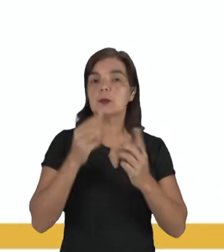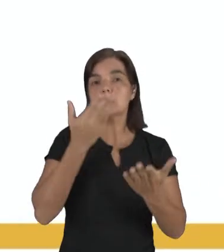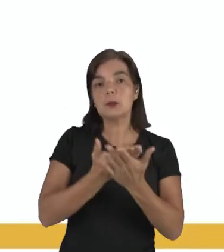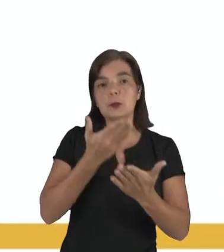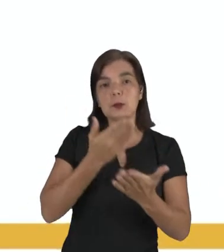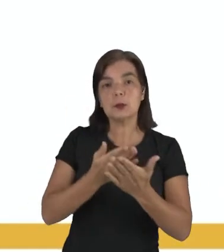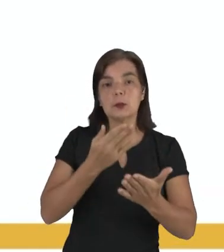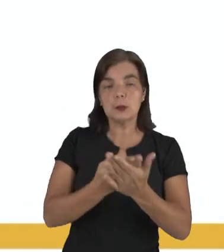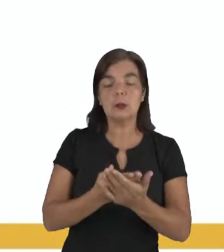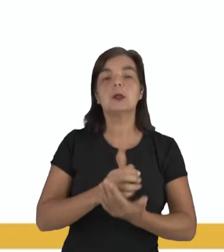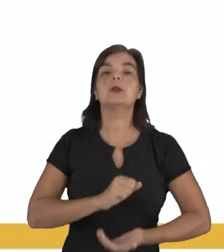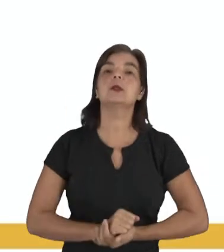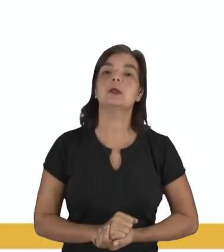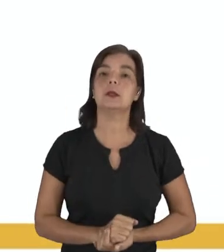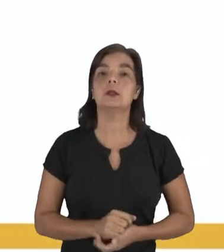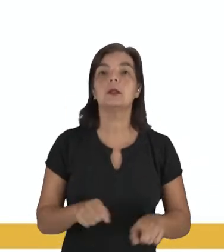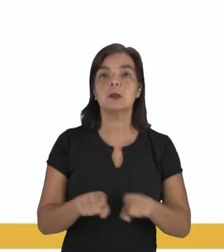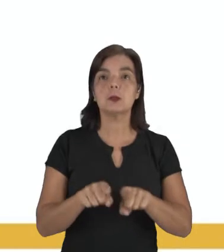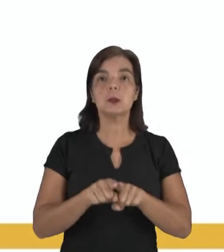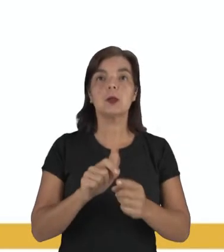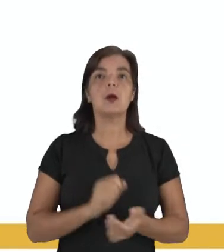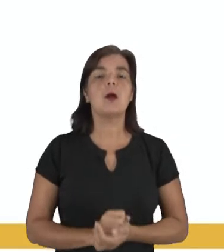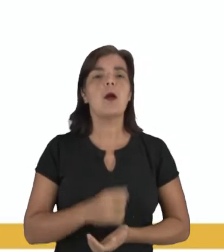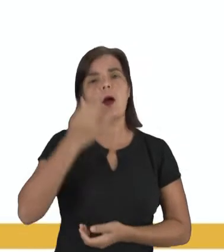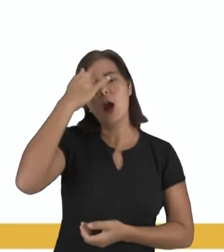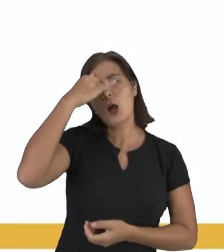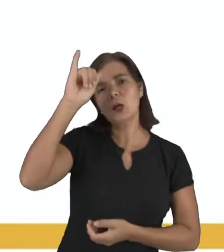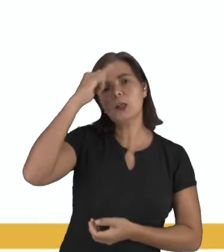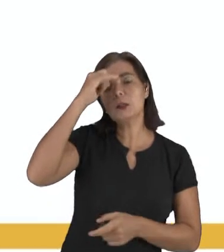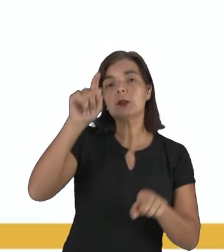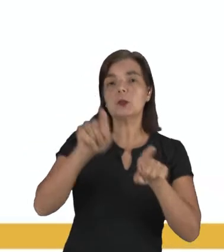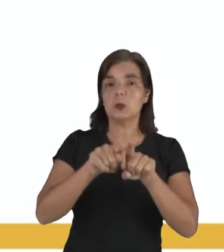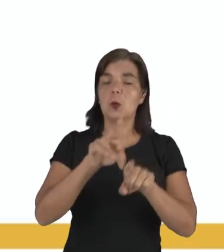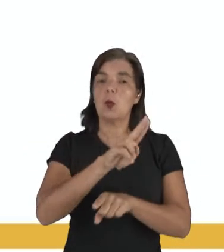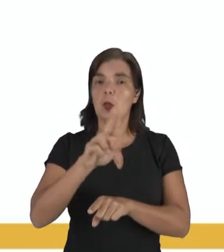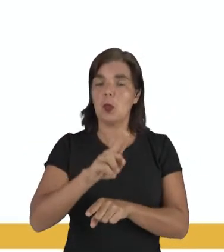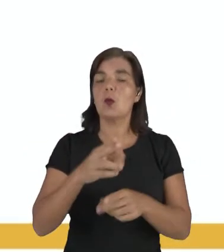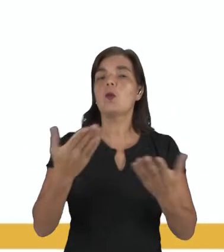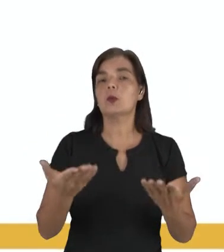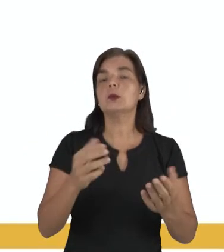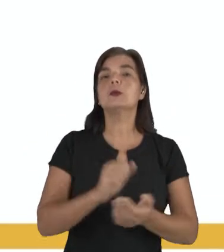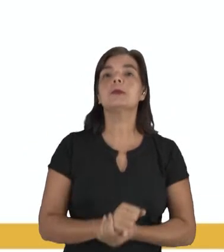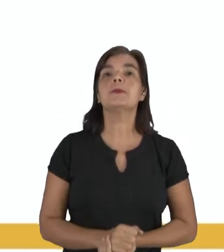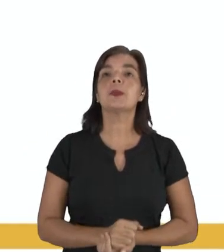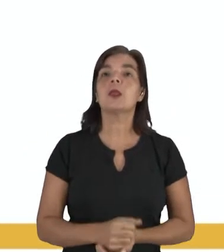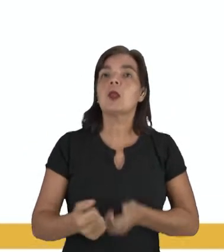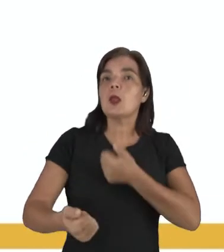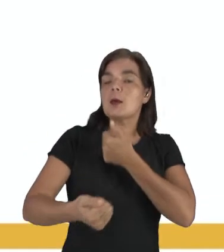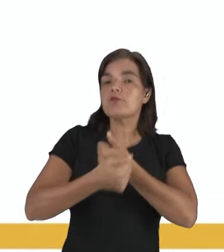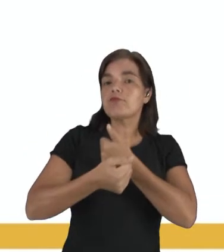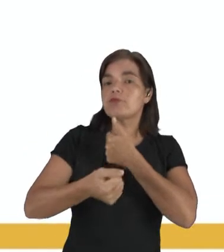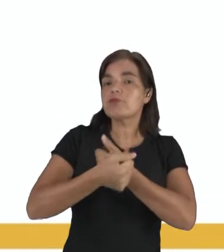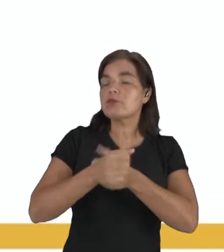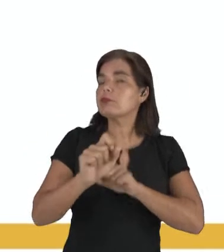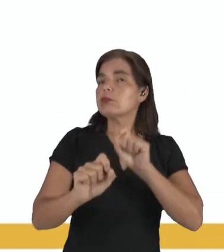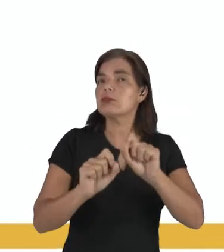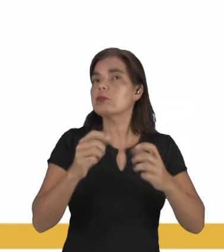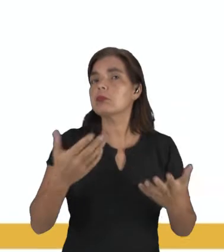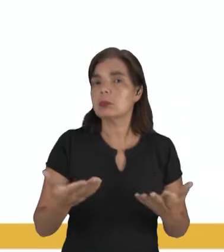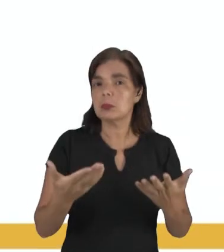ideia escolástica, né? A ideia escolástica que tem um dos seus grandes nomes como São Tomás de Aquino,